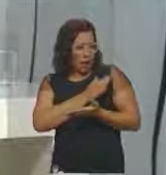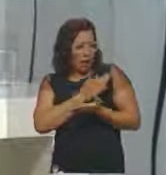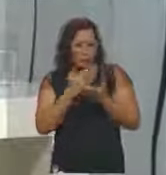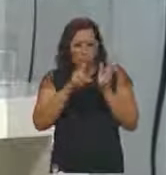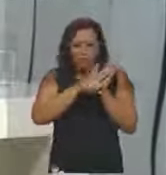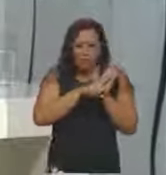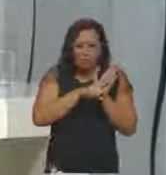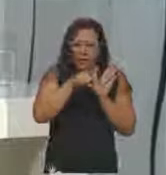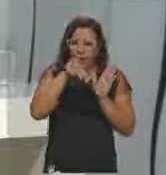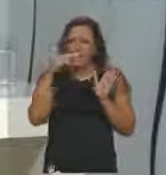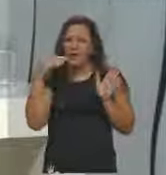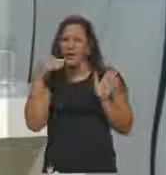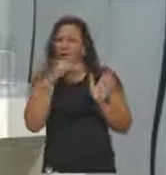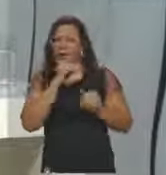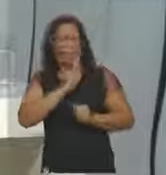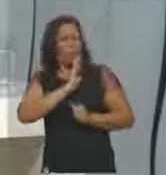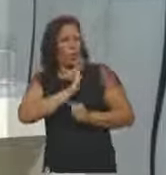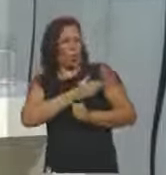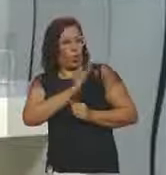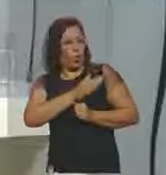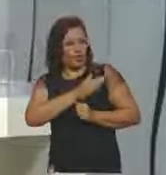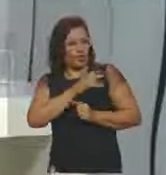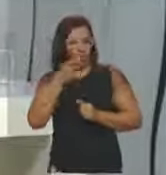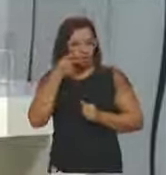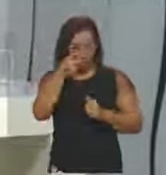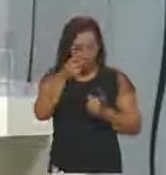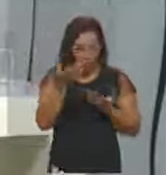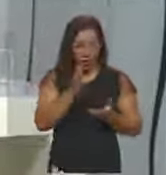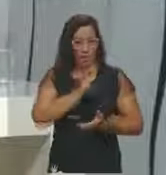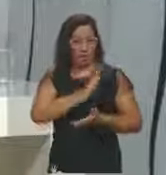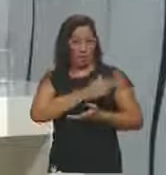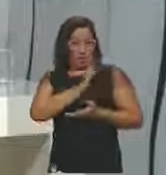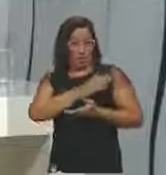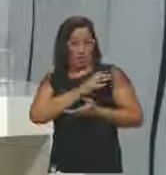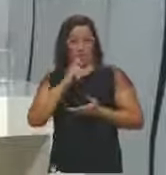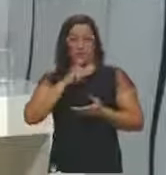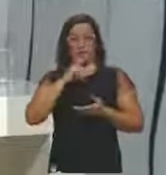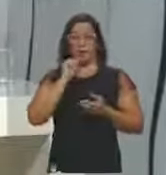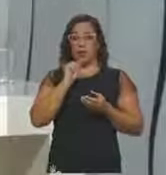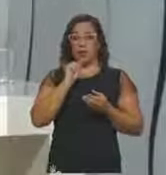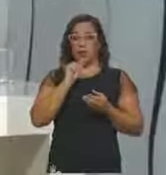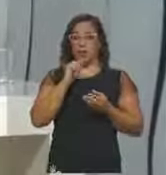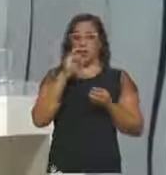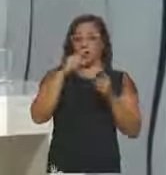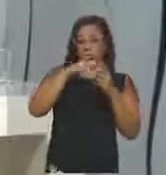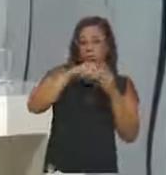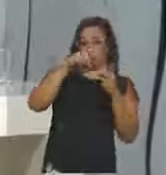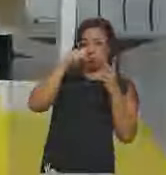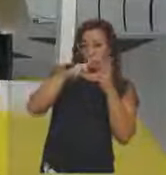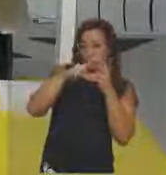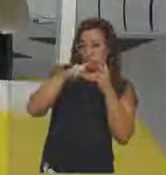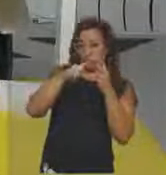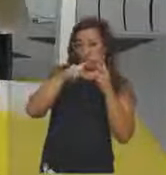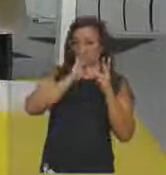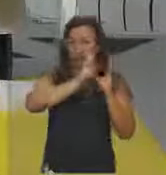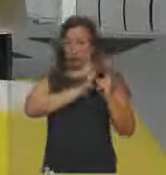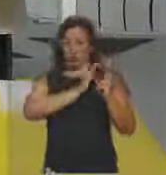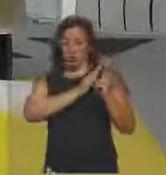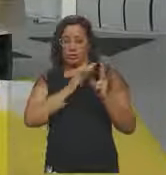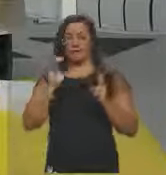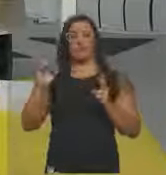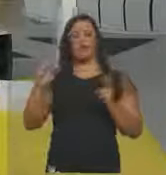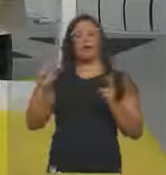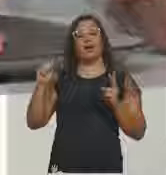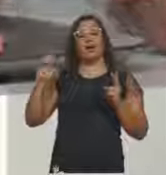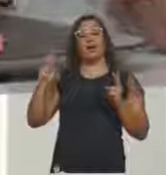você perceba as partes do coração. Falei para você que o coração é dividido entre aurículas e ventrículos. As aurículas